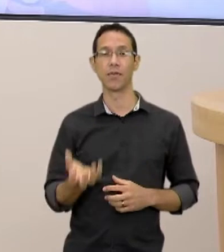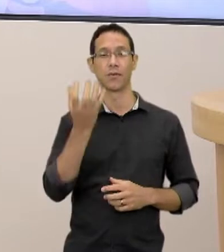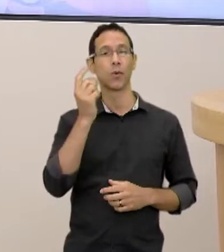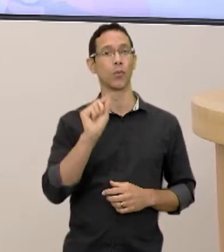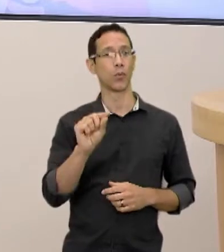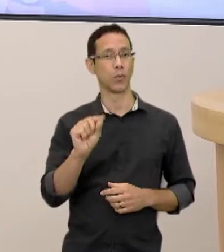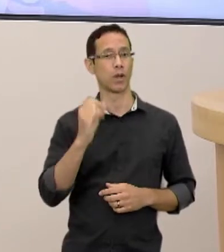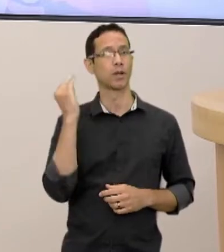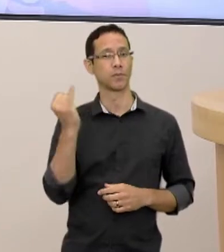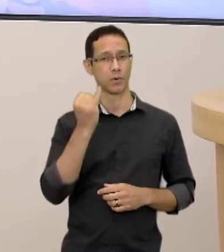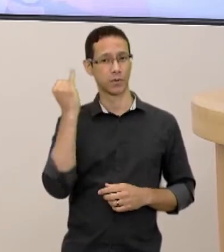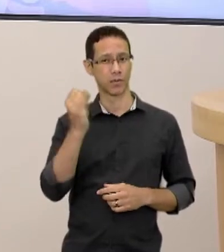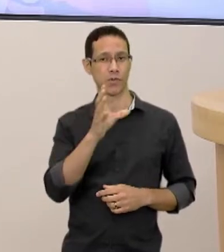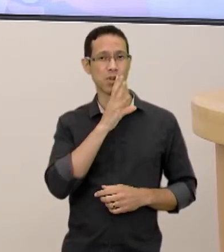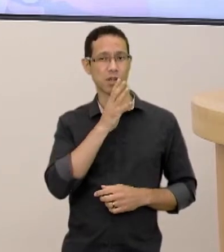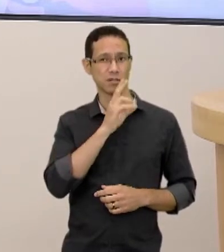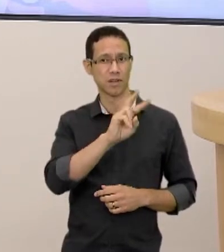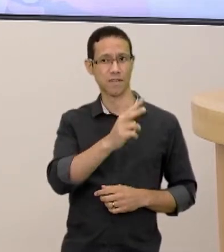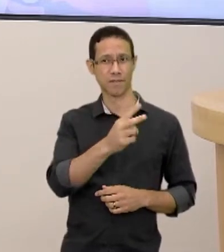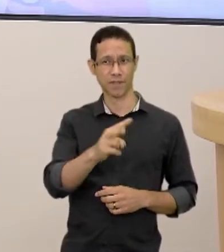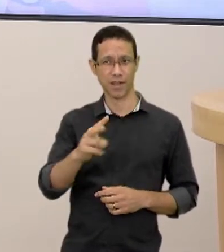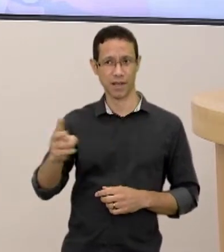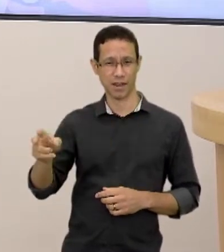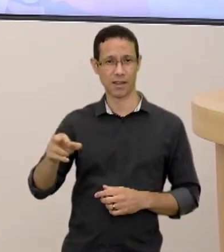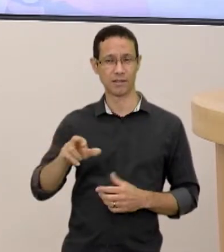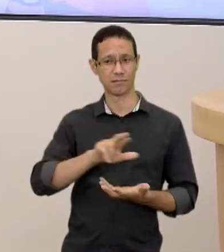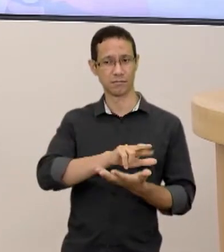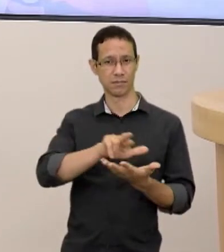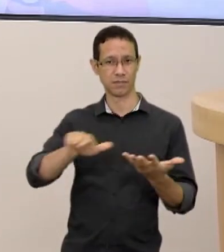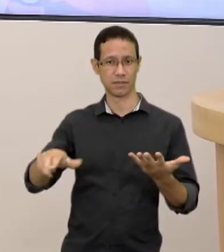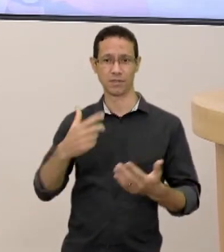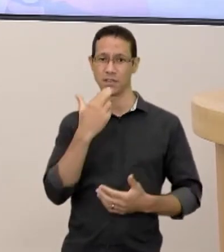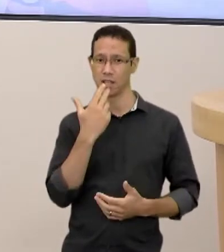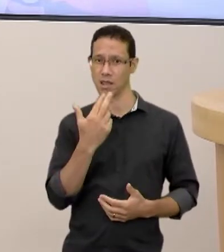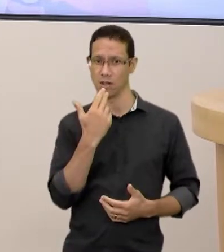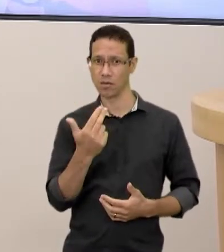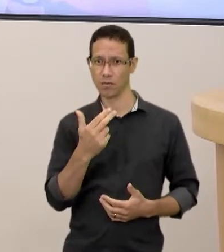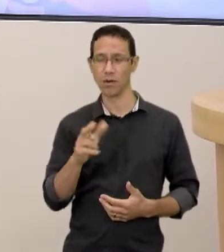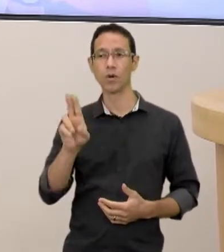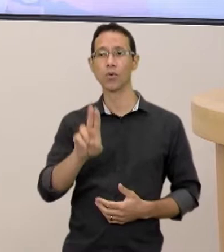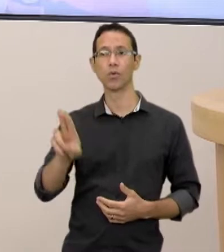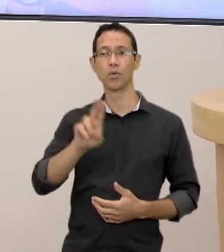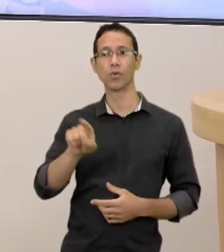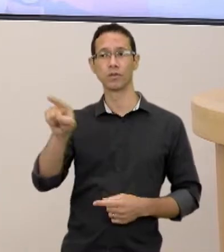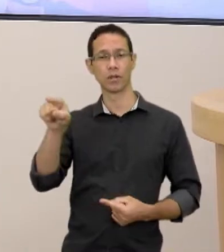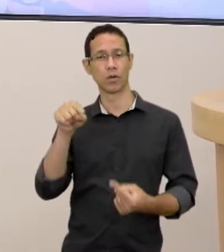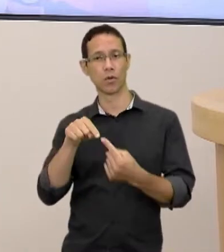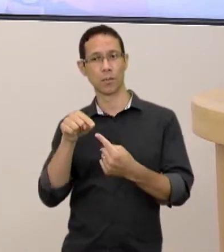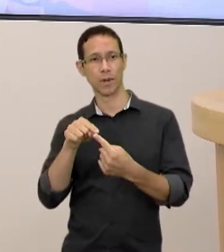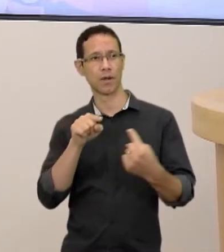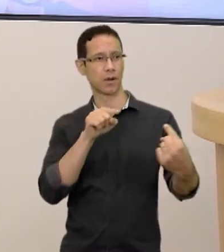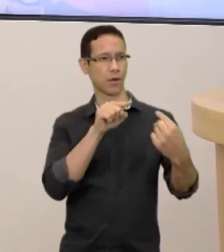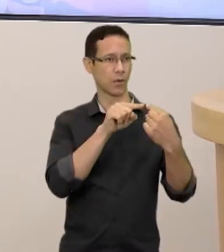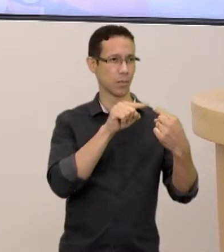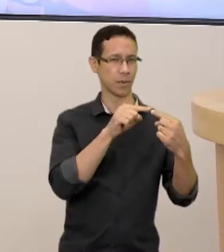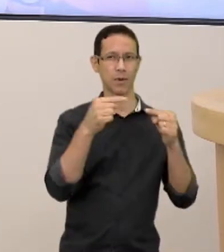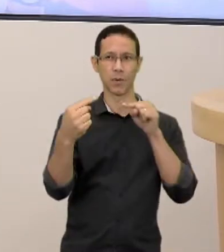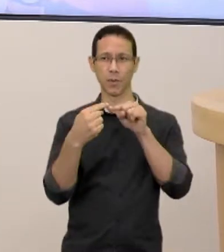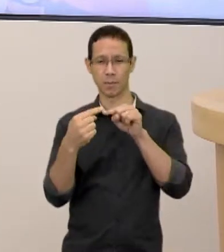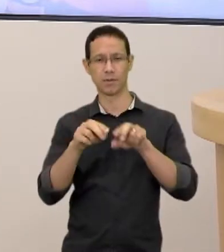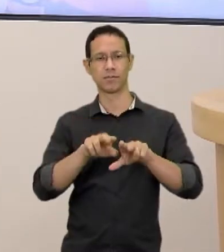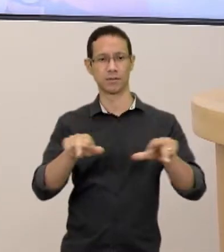é importante conhecer as variedades da língua para saber utilizá-las nos diferentes contextos, tá? E também